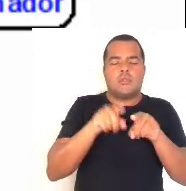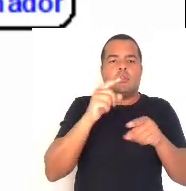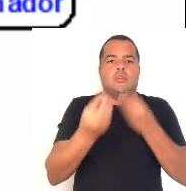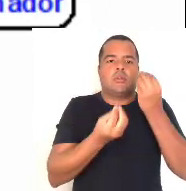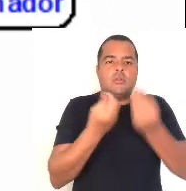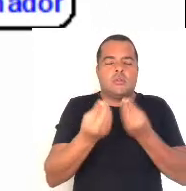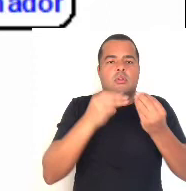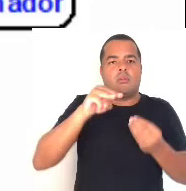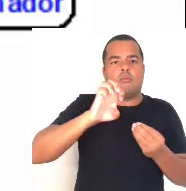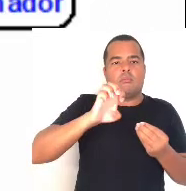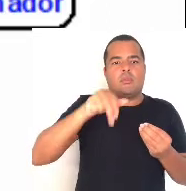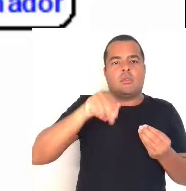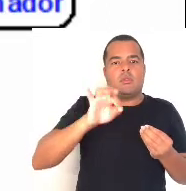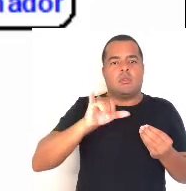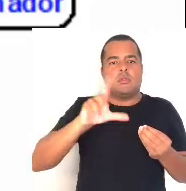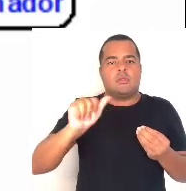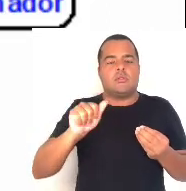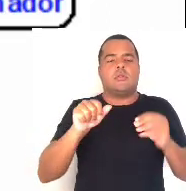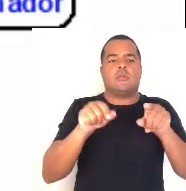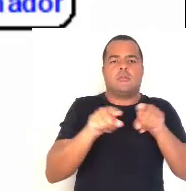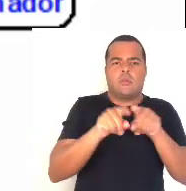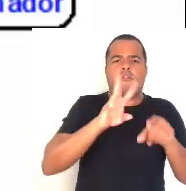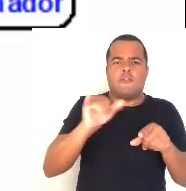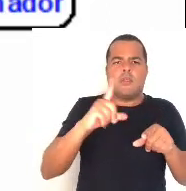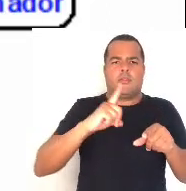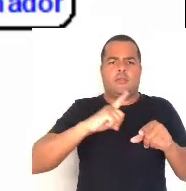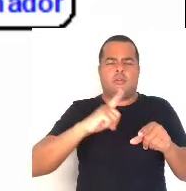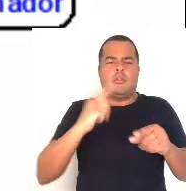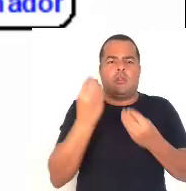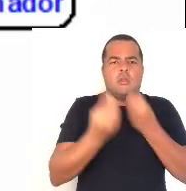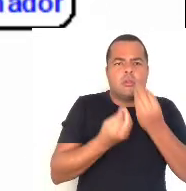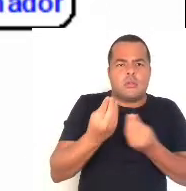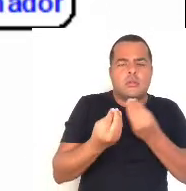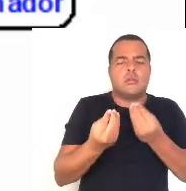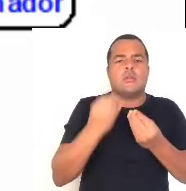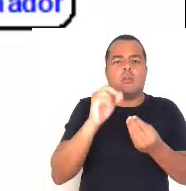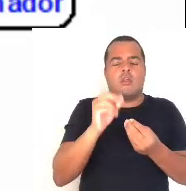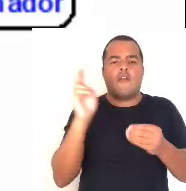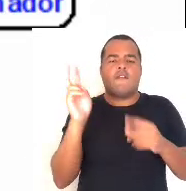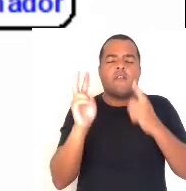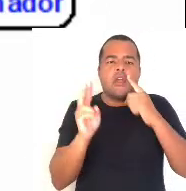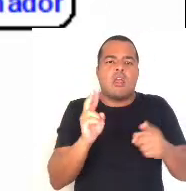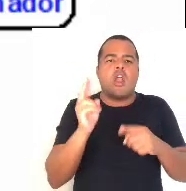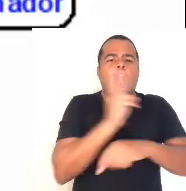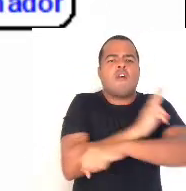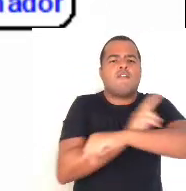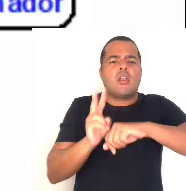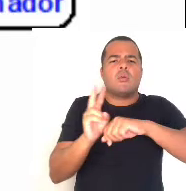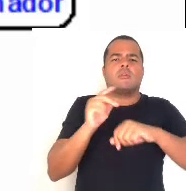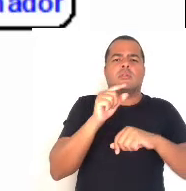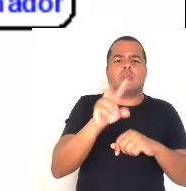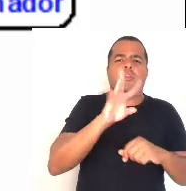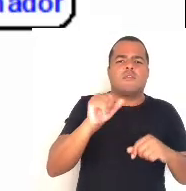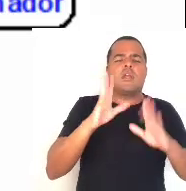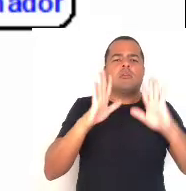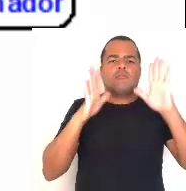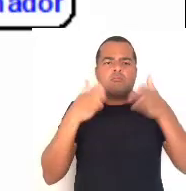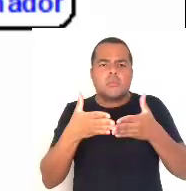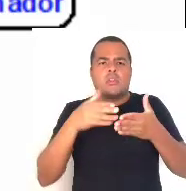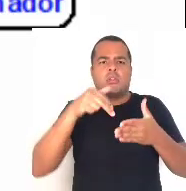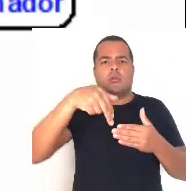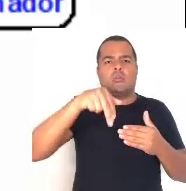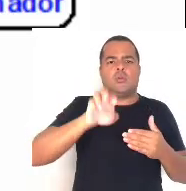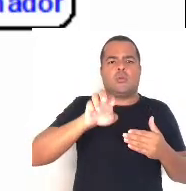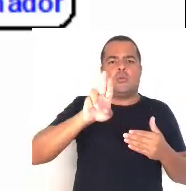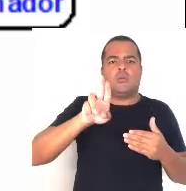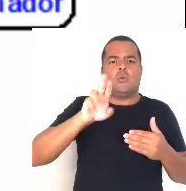carbono do brometo de metila, por exemplo, você vai ter uma espécie que a gente chama que a velocidade dela vai depender